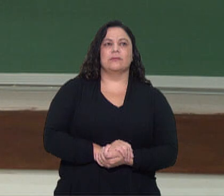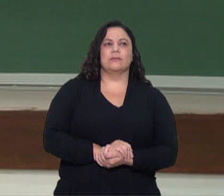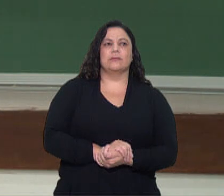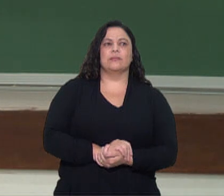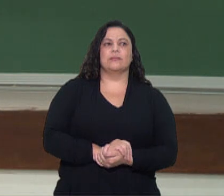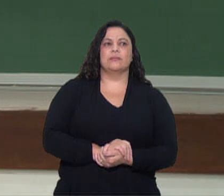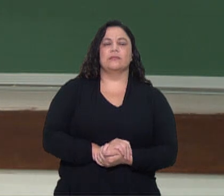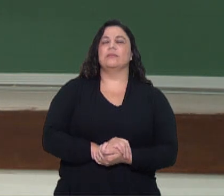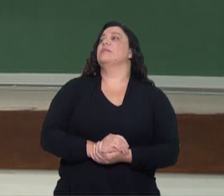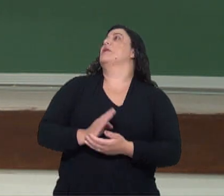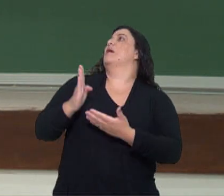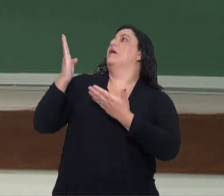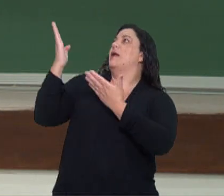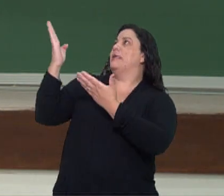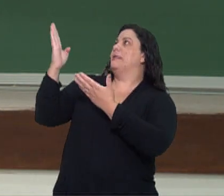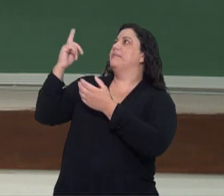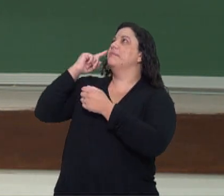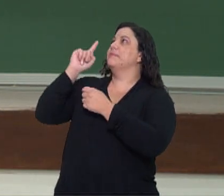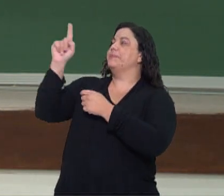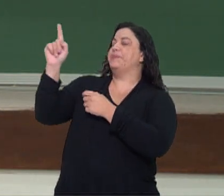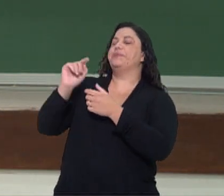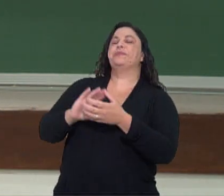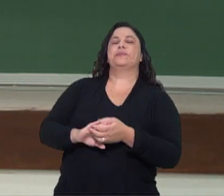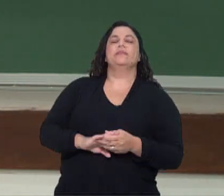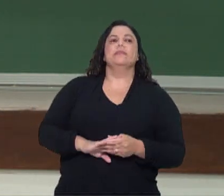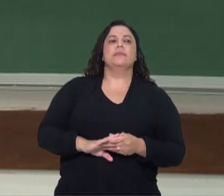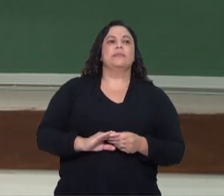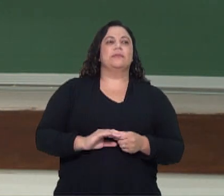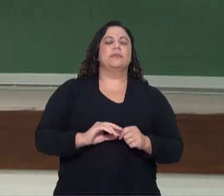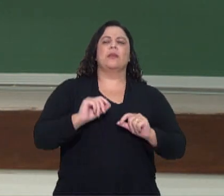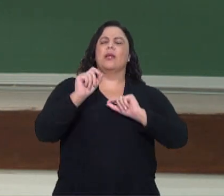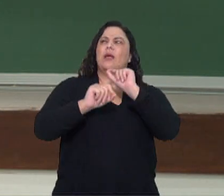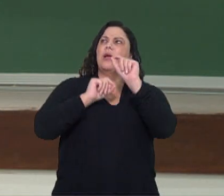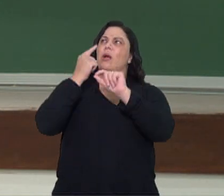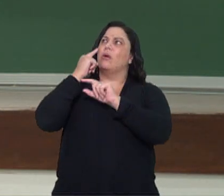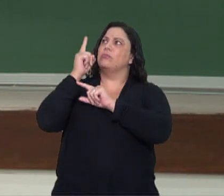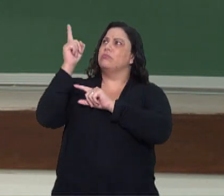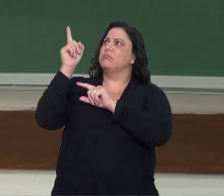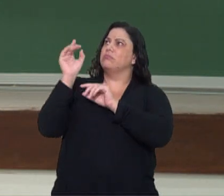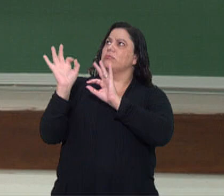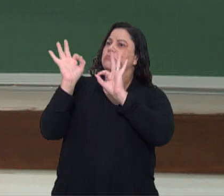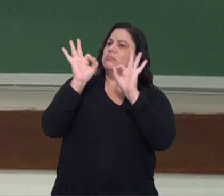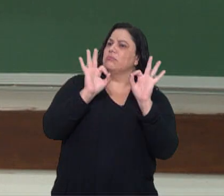Então, aqui, ó, os resultados, aonde que tá?